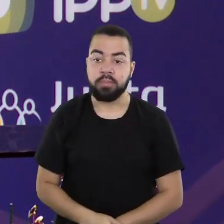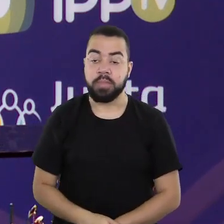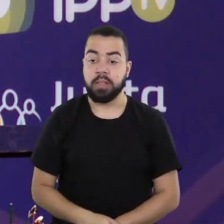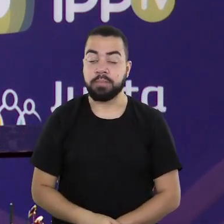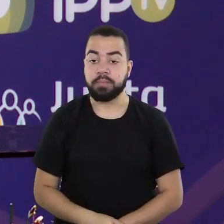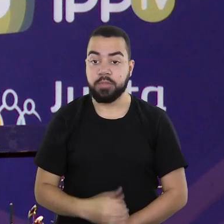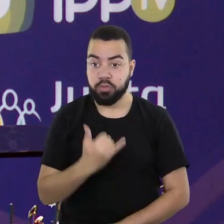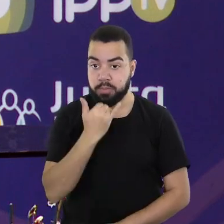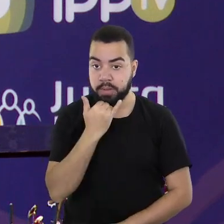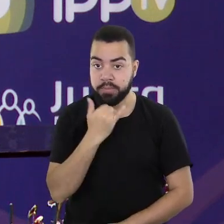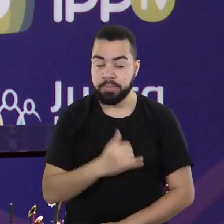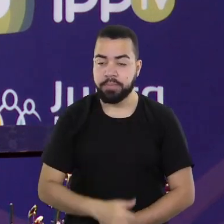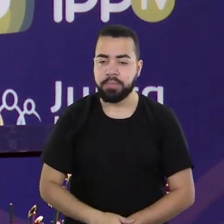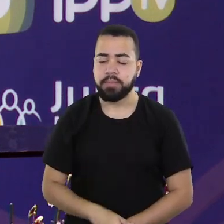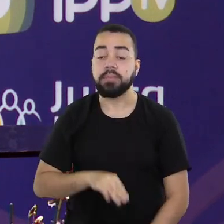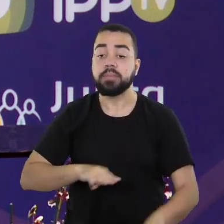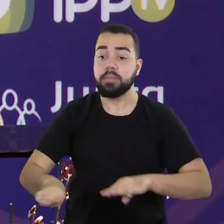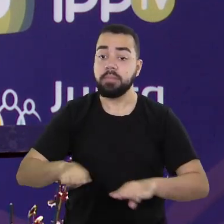1.